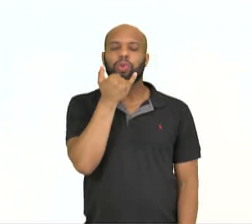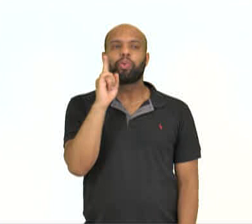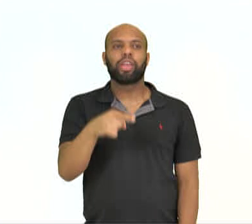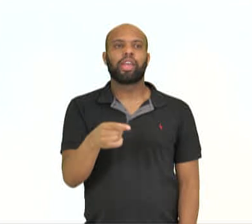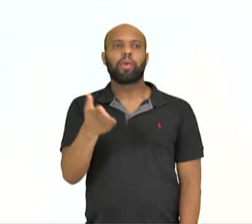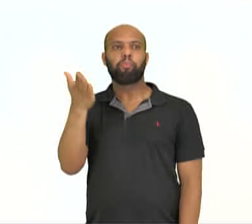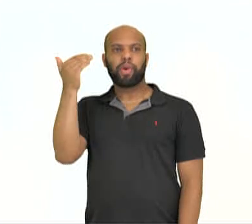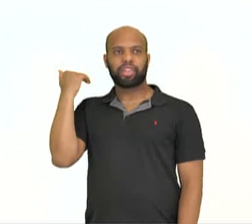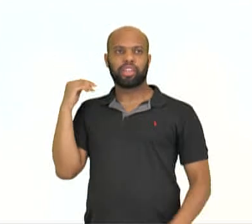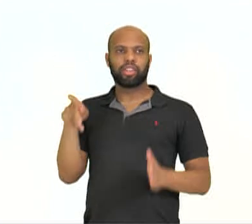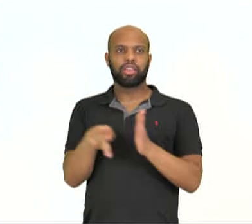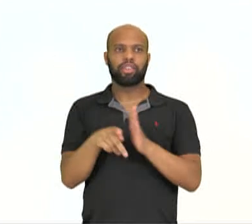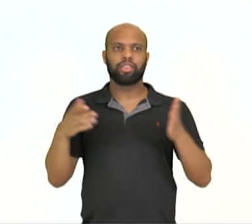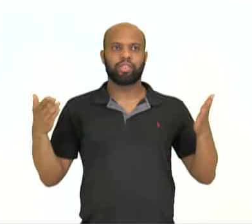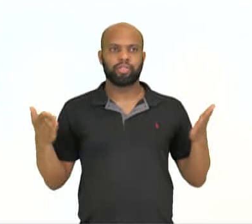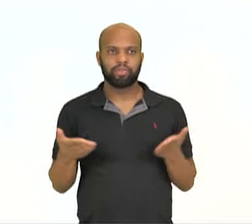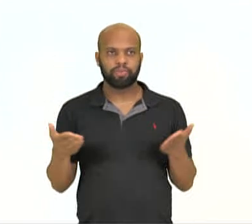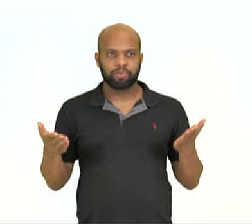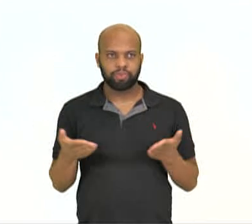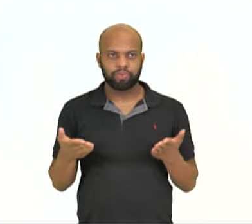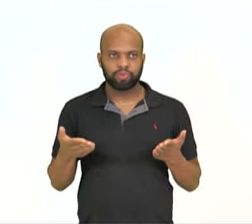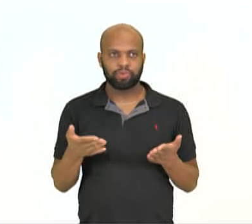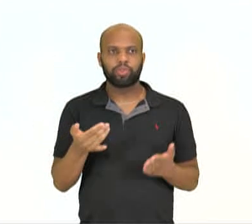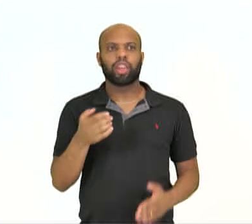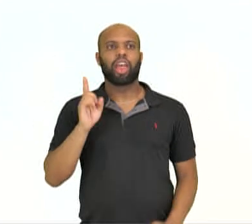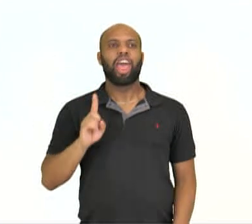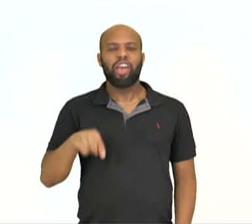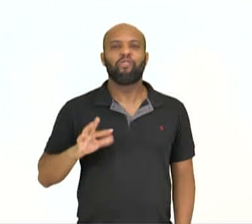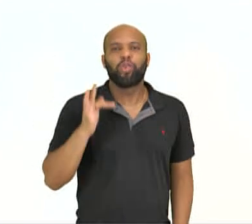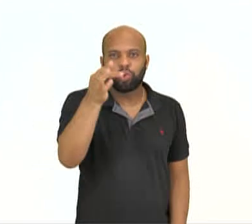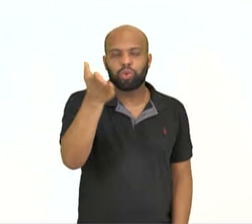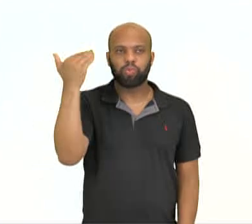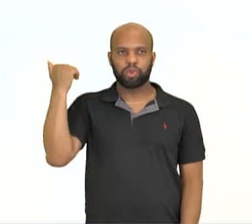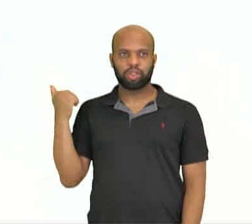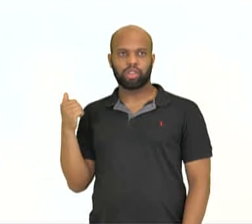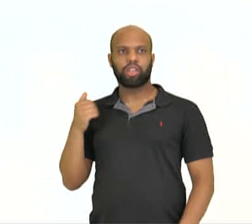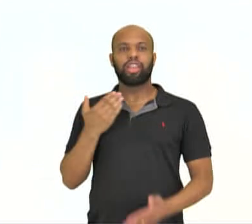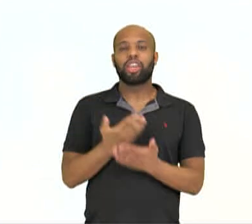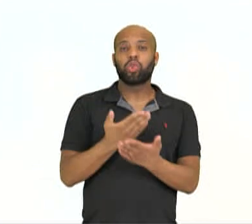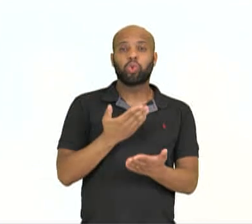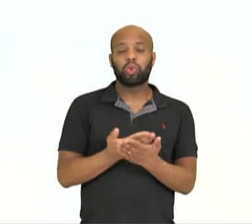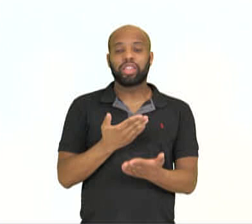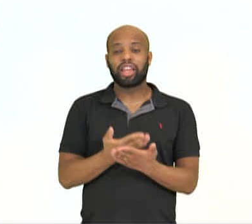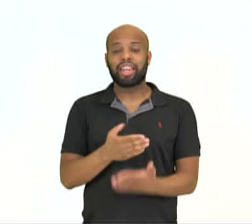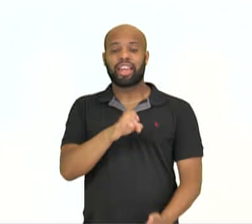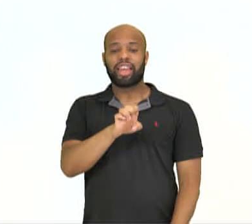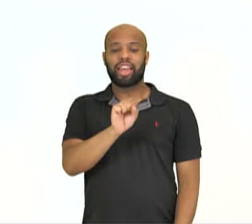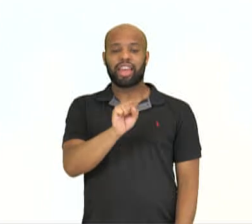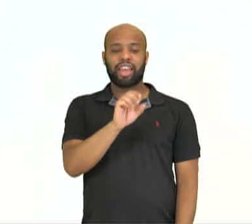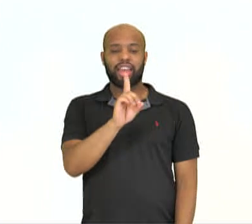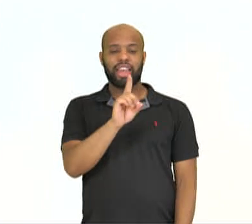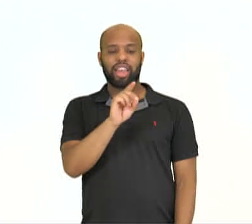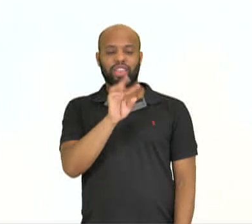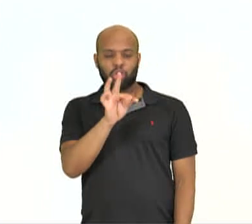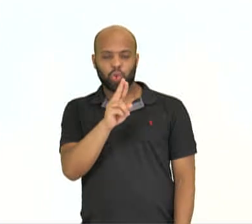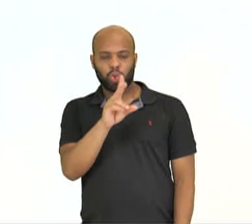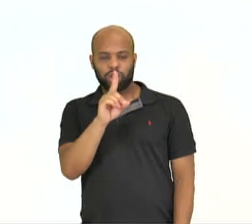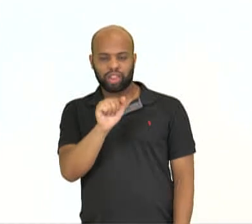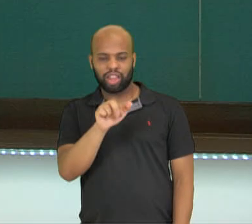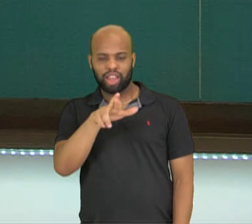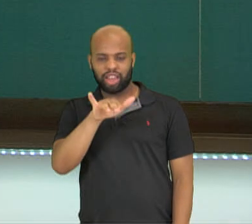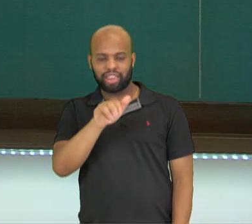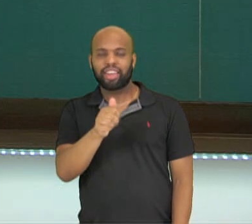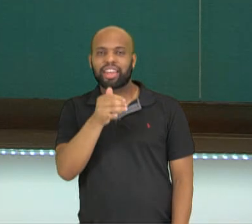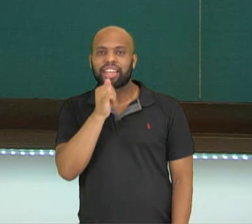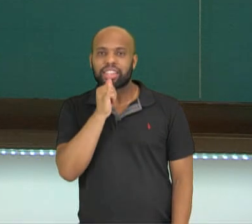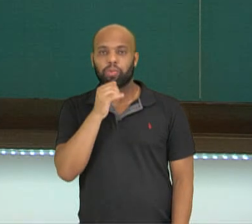desculpa, estudaria. Expressa uma ação que era esperada no passado, porém não aconteceu. Tá?